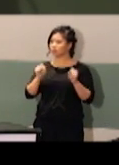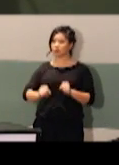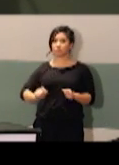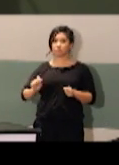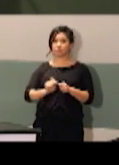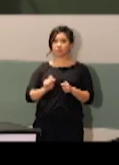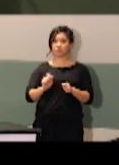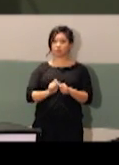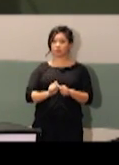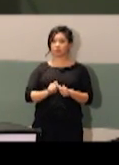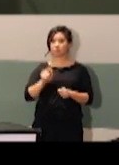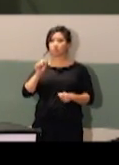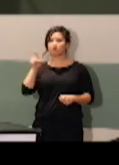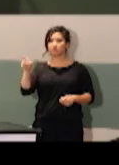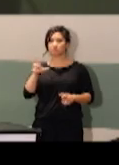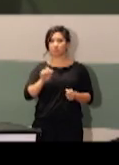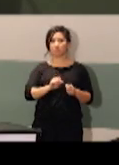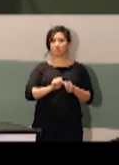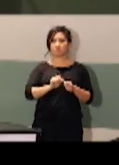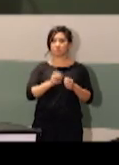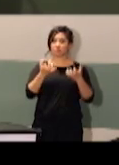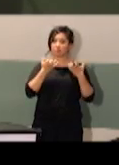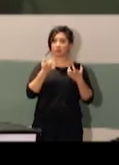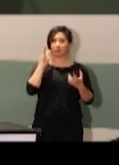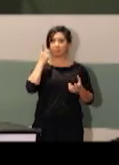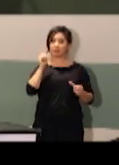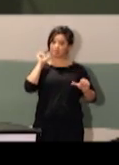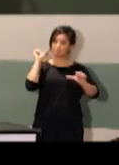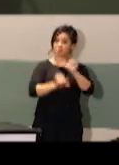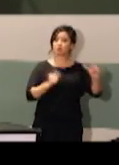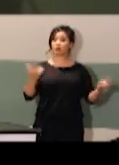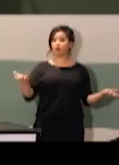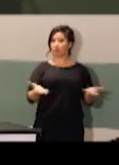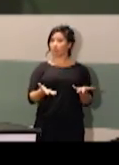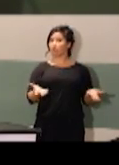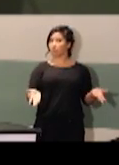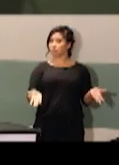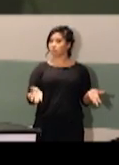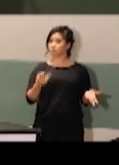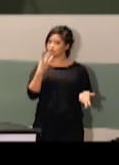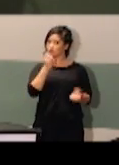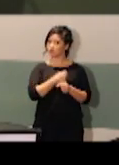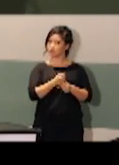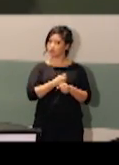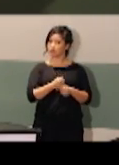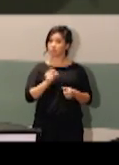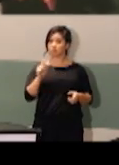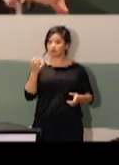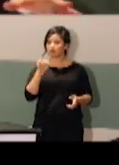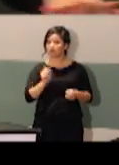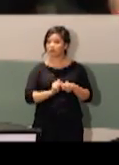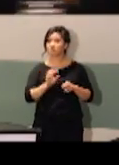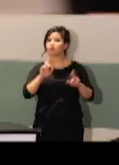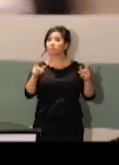fazer e o que o senhor pretende fazer para agir diferente desses 3 anos e meio para os próximos 4?